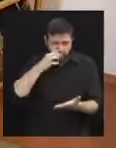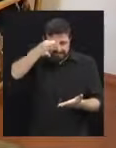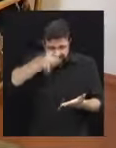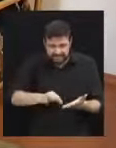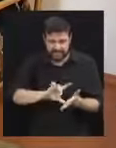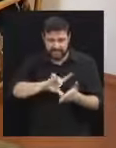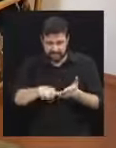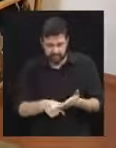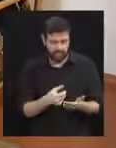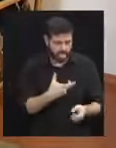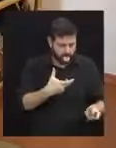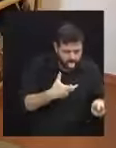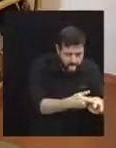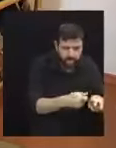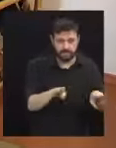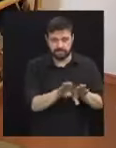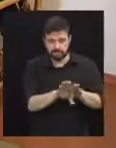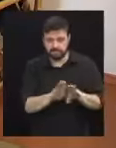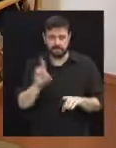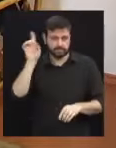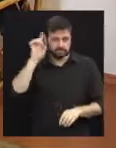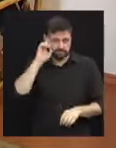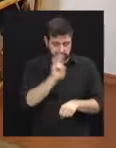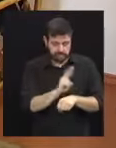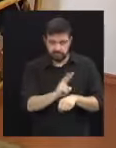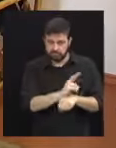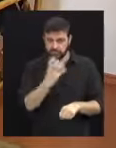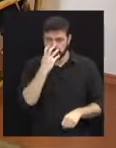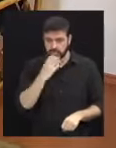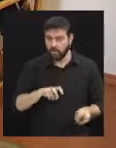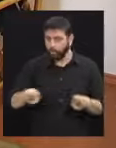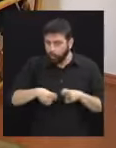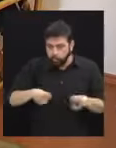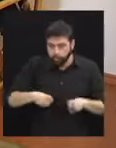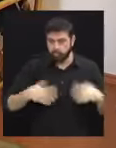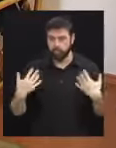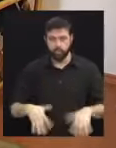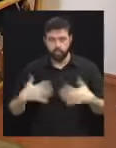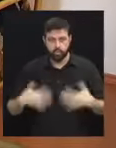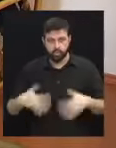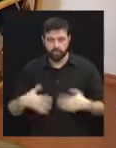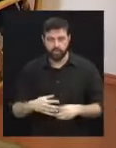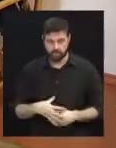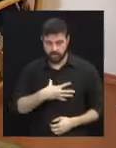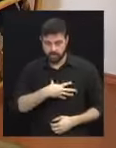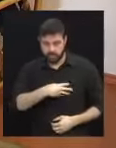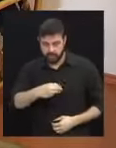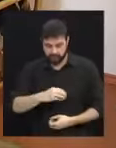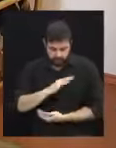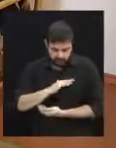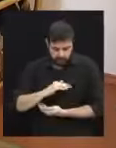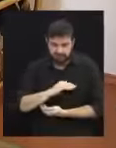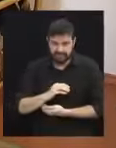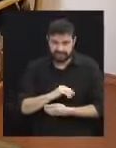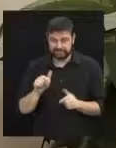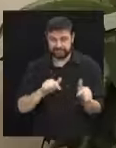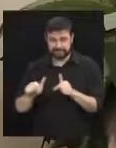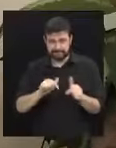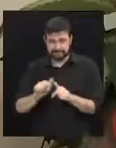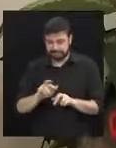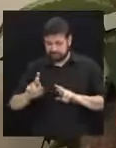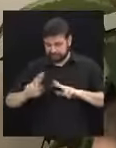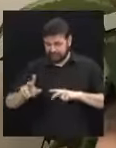Depois antibiótico, fazia parte também da rotina. Bem corrido, né? Os filhotes dão mais trabalho que os adultos ou não? Bem mais trabalho que